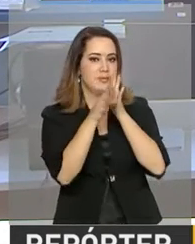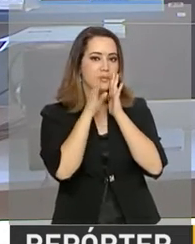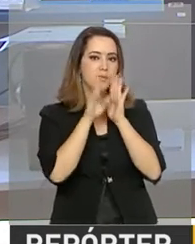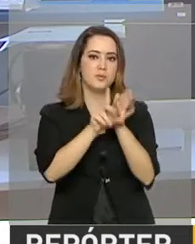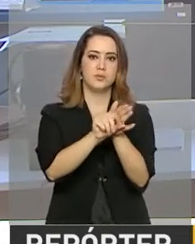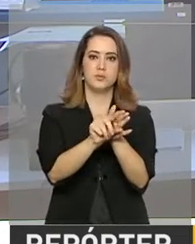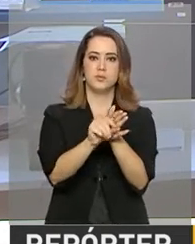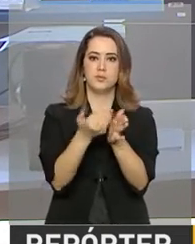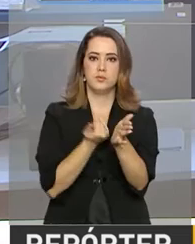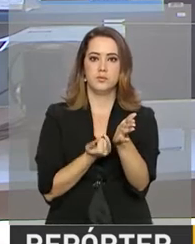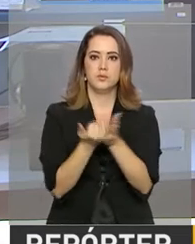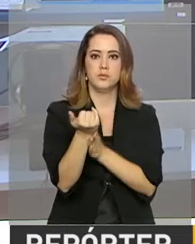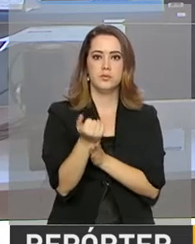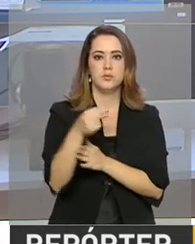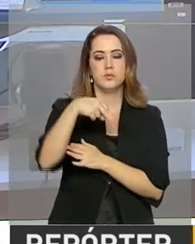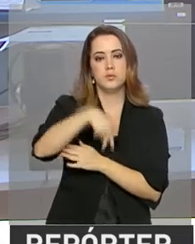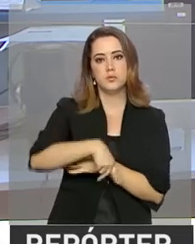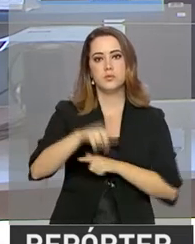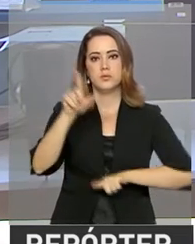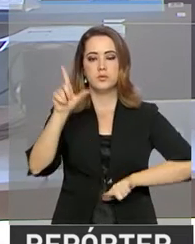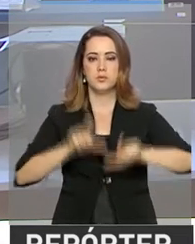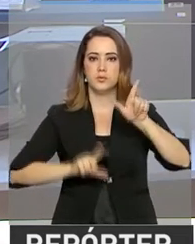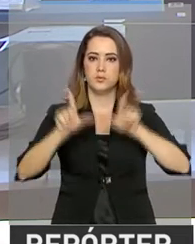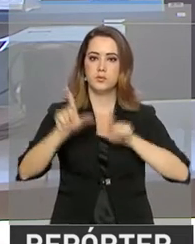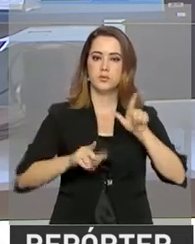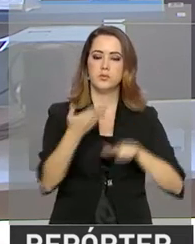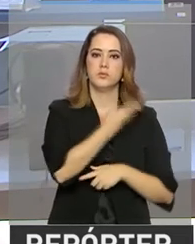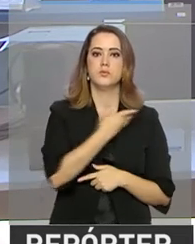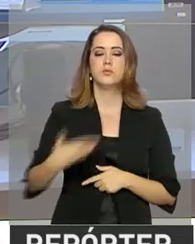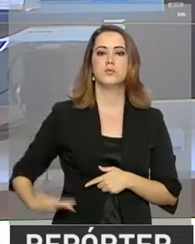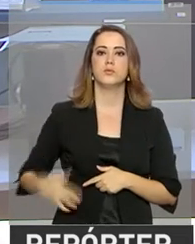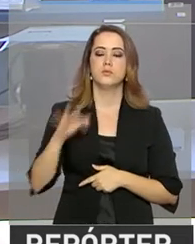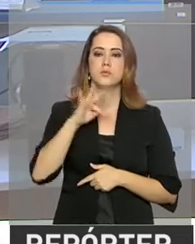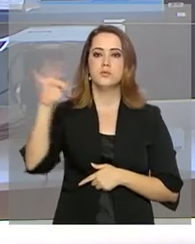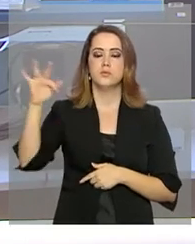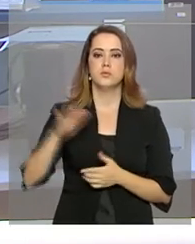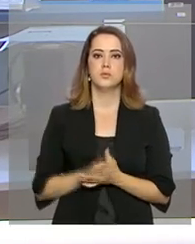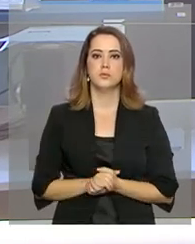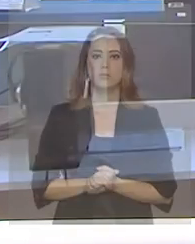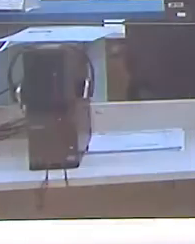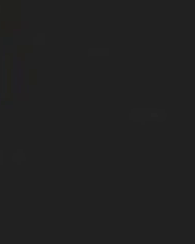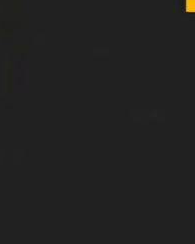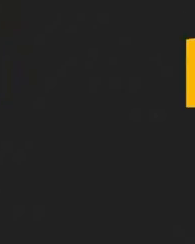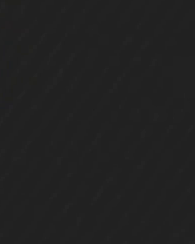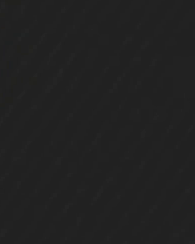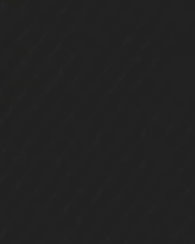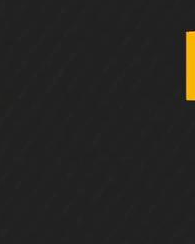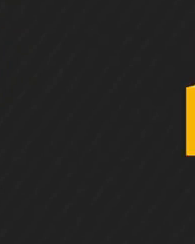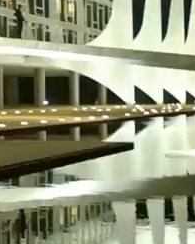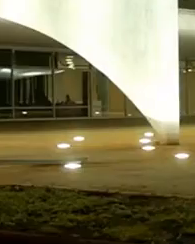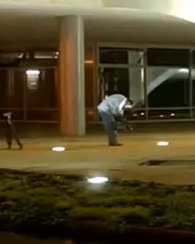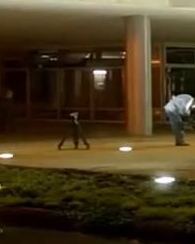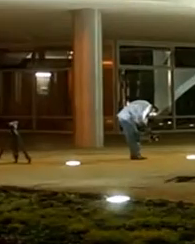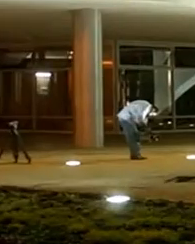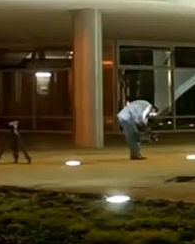novidades em nossas redes sociais. Continue com a gente aqui na NBR, a TV do Governo Federal.